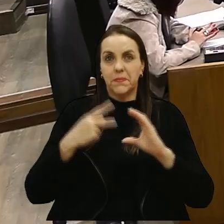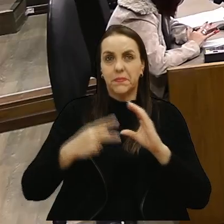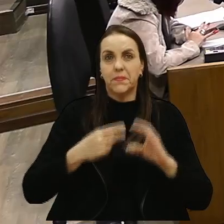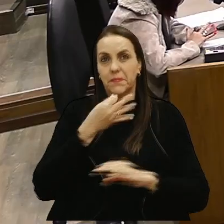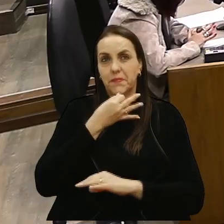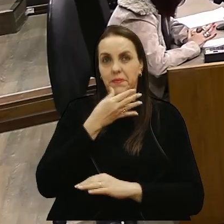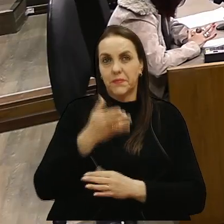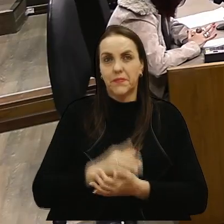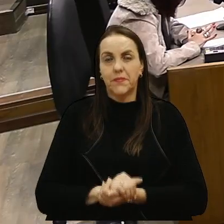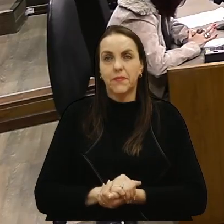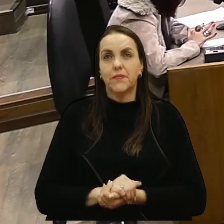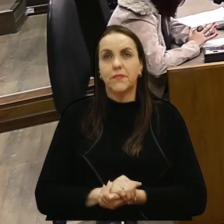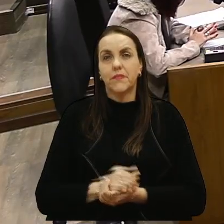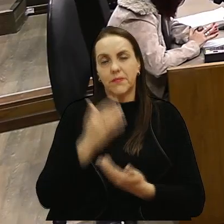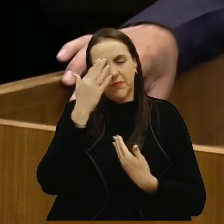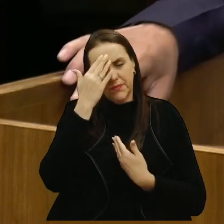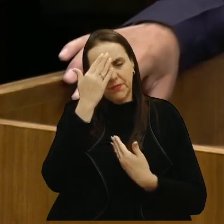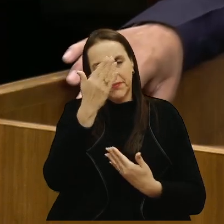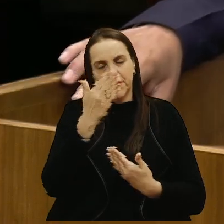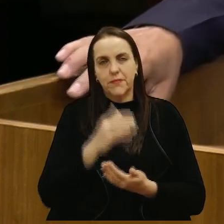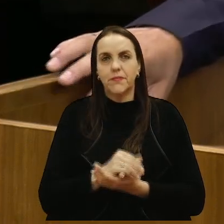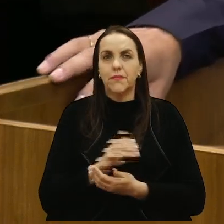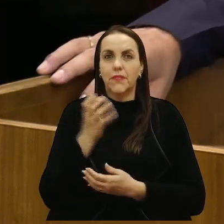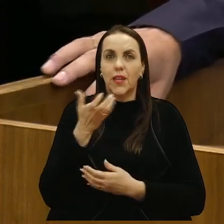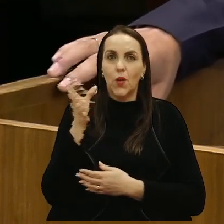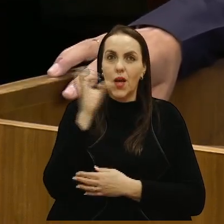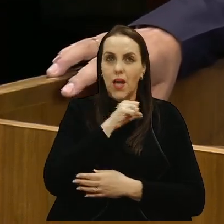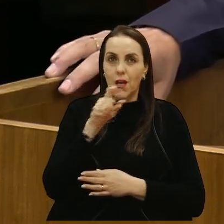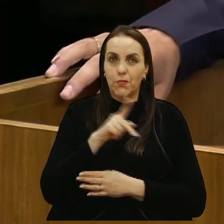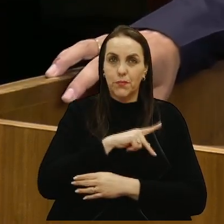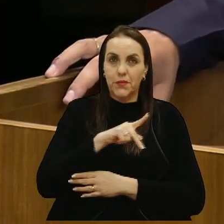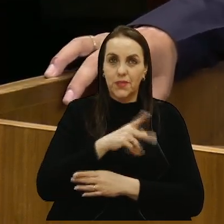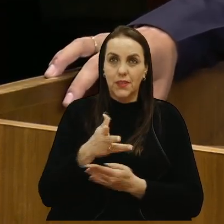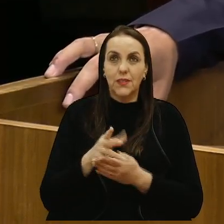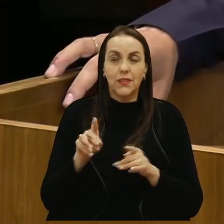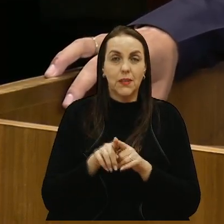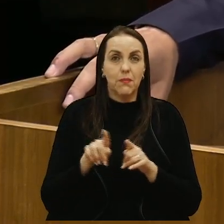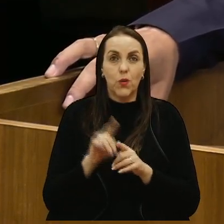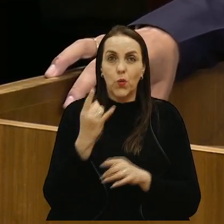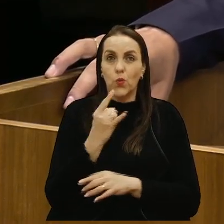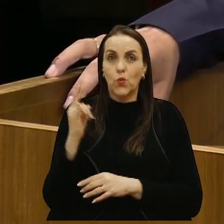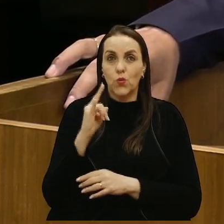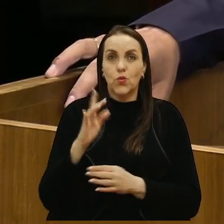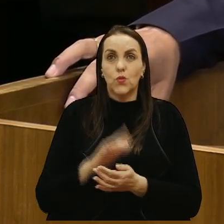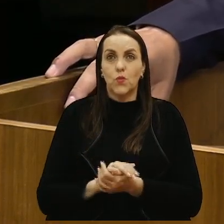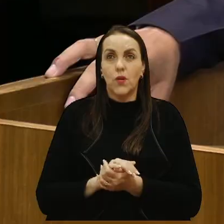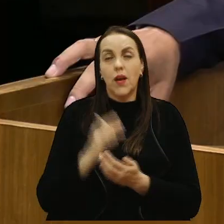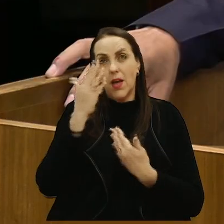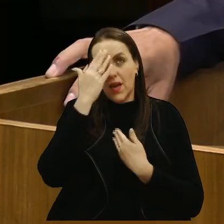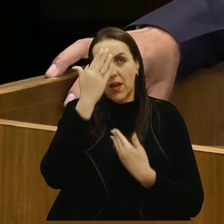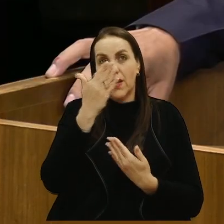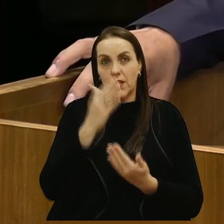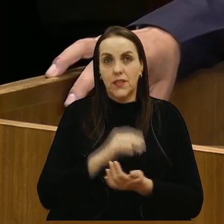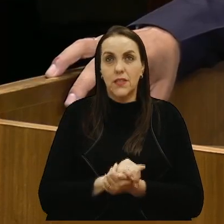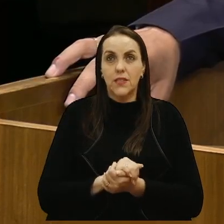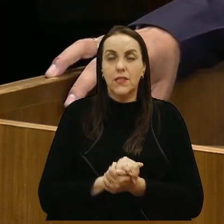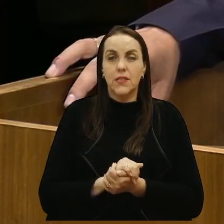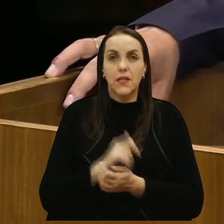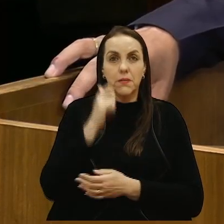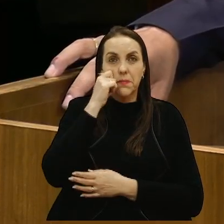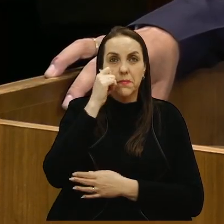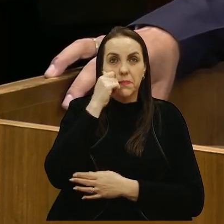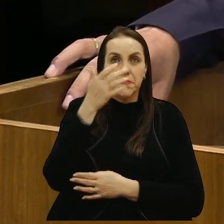obrigado. Quero aqui ser bem rápido, presidente, que eu deixei por último aqui para agradecer a presença aqui